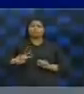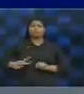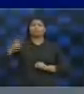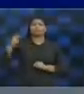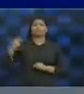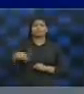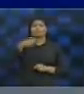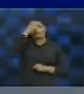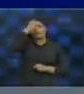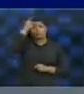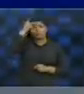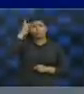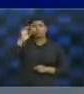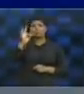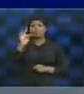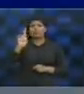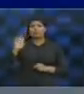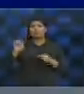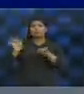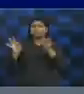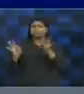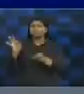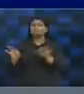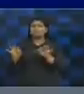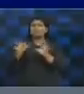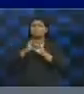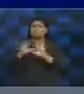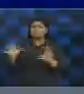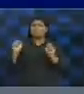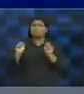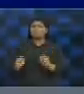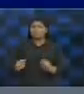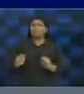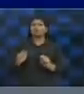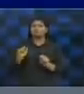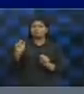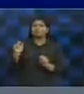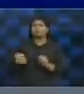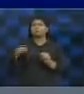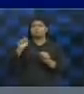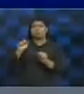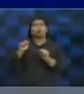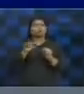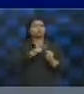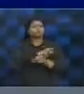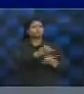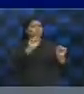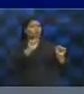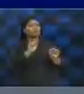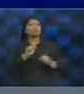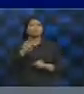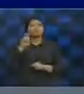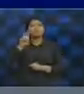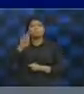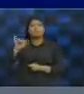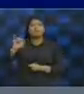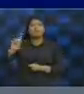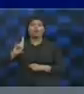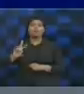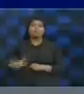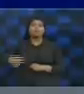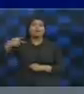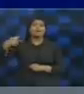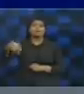TRE autorizou a repetir que a atual administração teve 5 bilhões de reais a mais, porque o atual prefeito